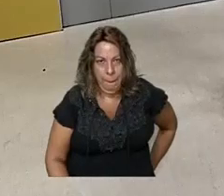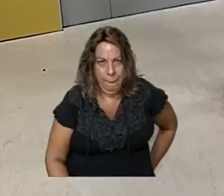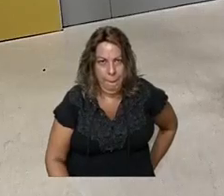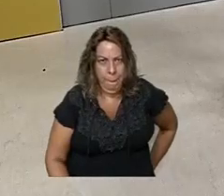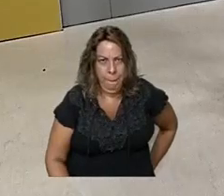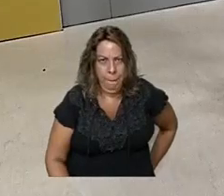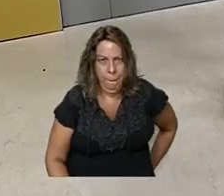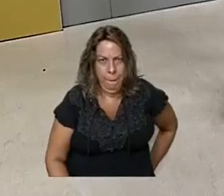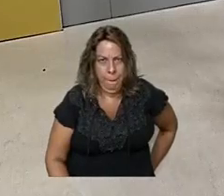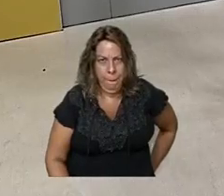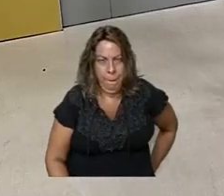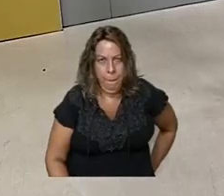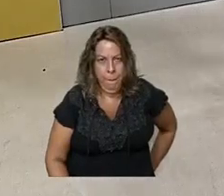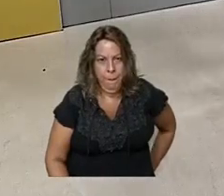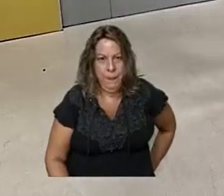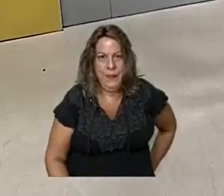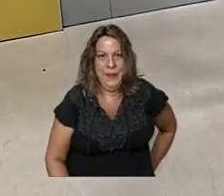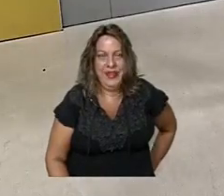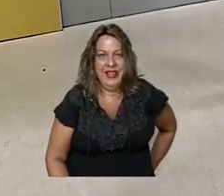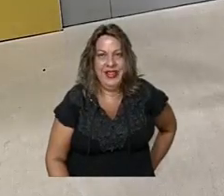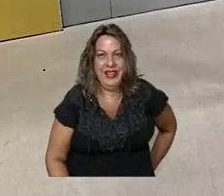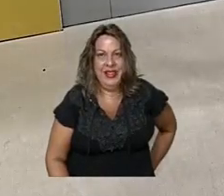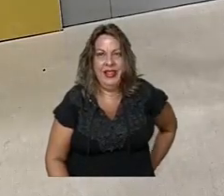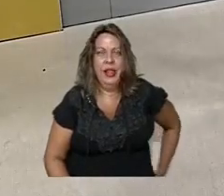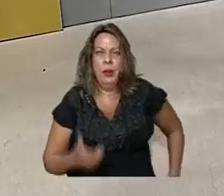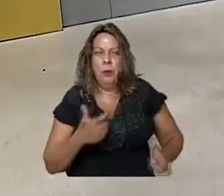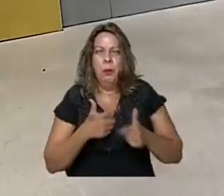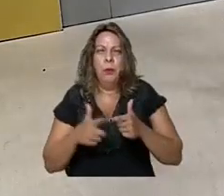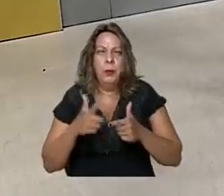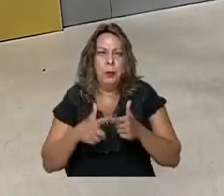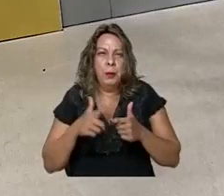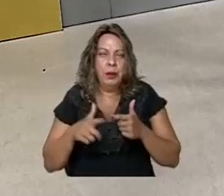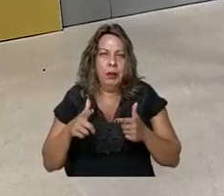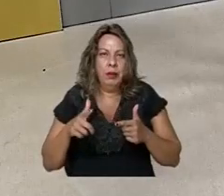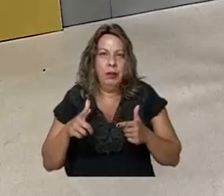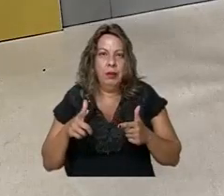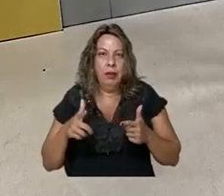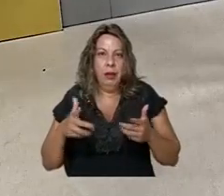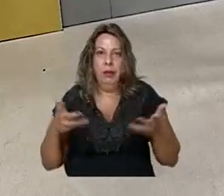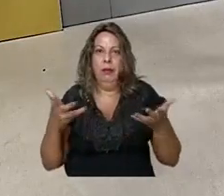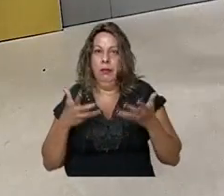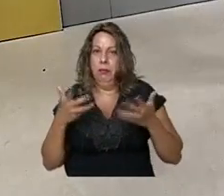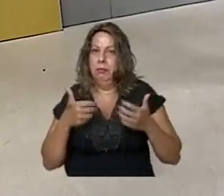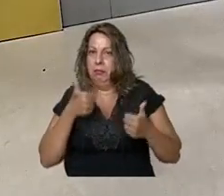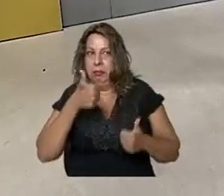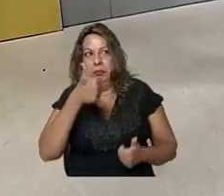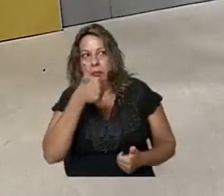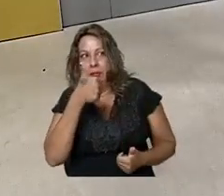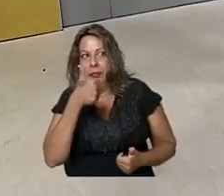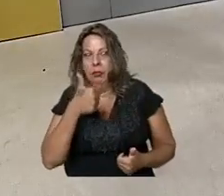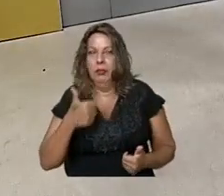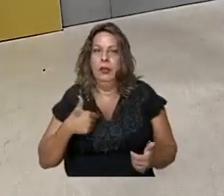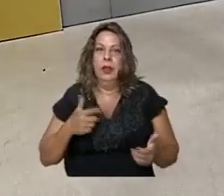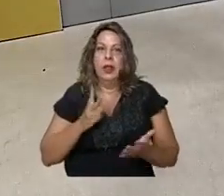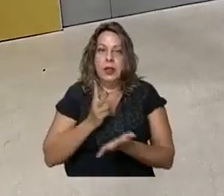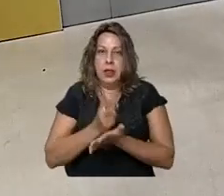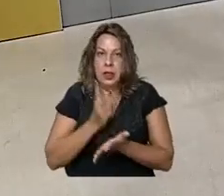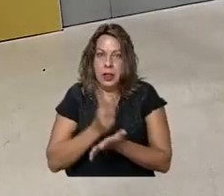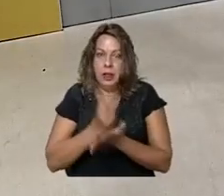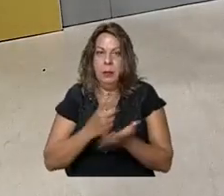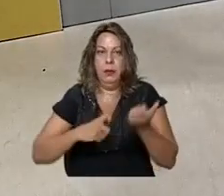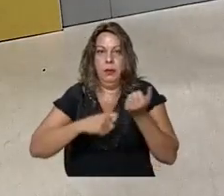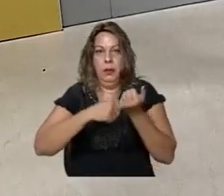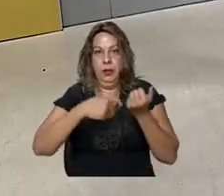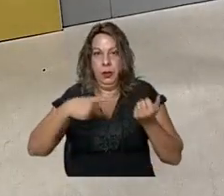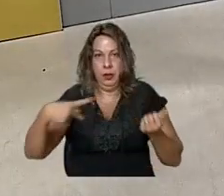de concorrer a prêmios incríveis. Isso acontece todo domingo, toda semana, prêmios incríveis, sempre o Caju Cap trazendo para